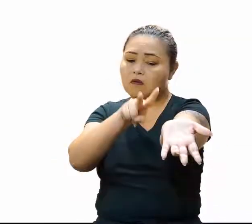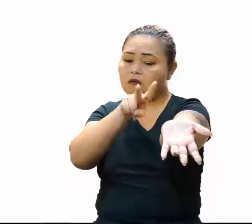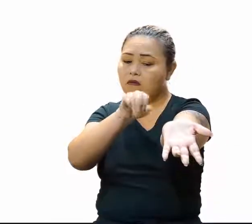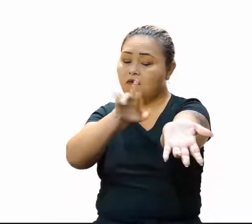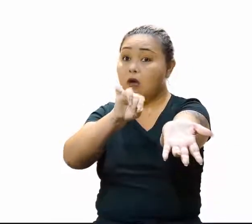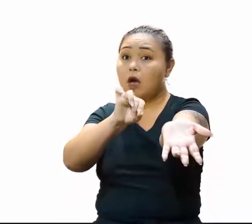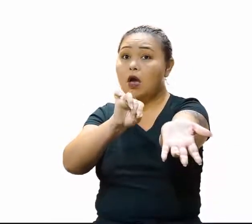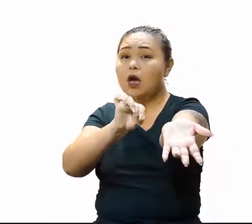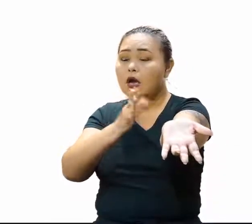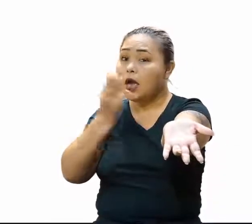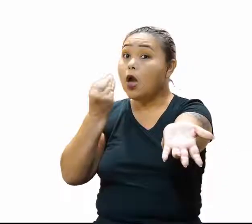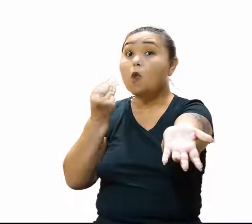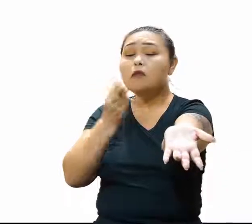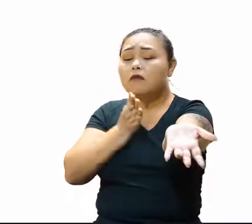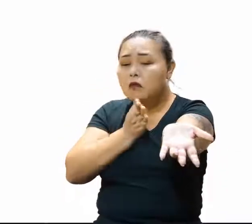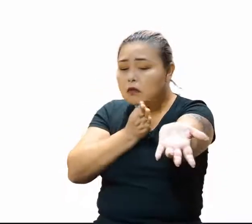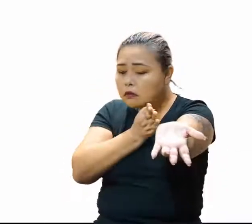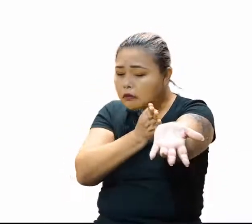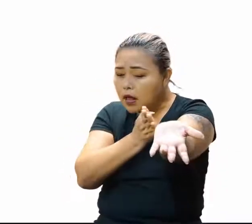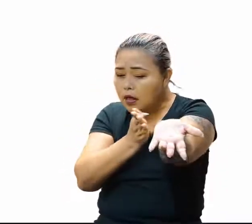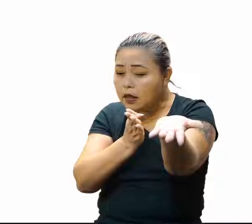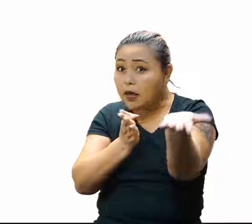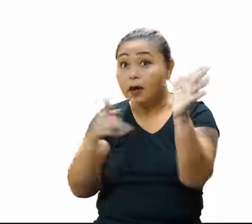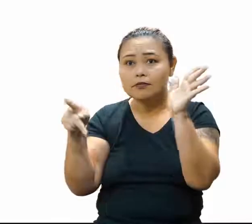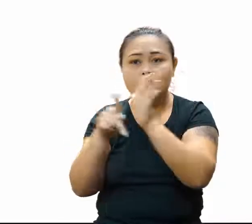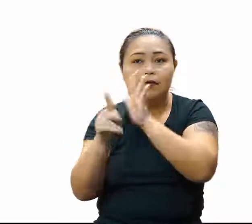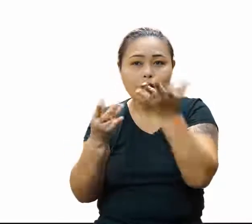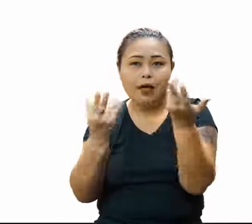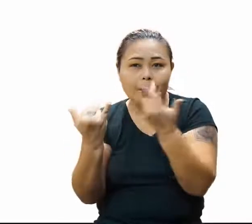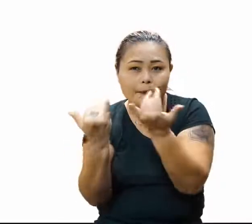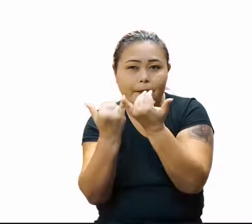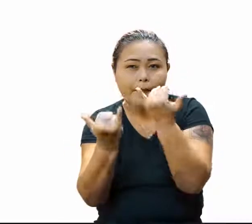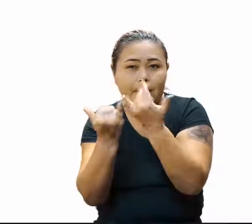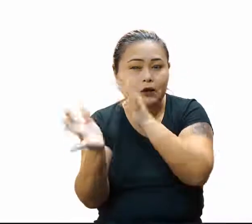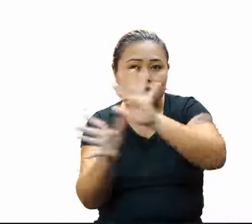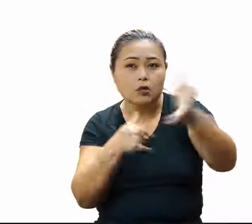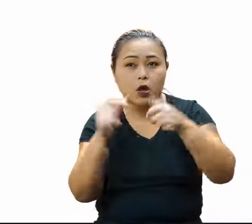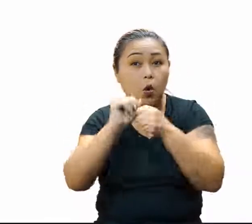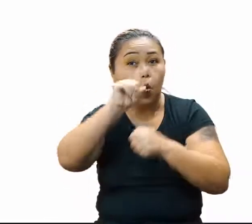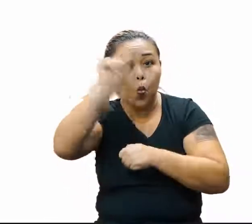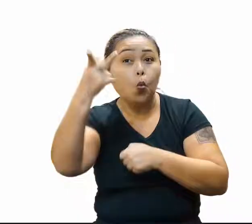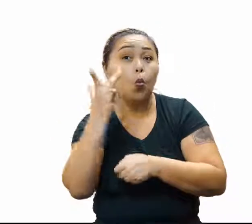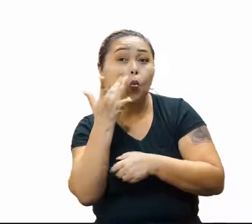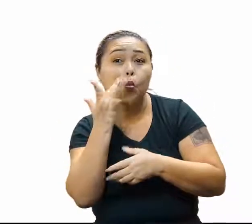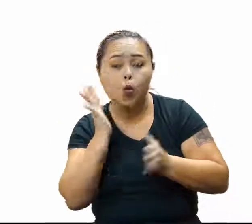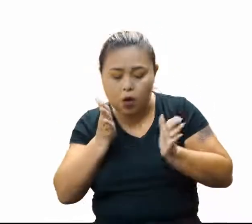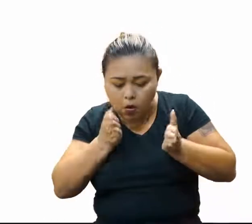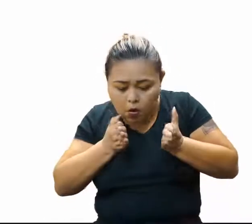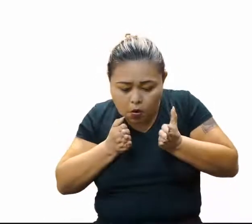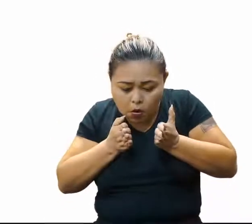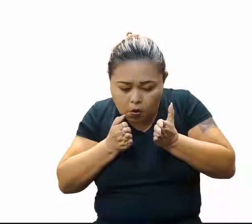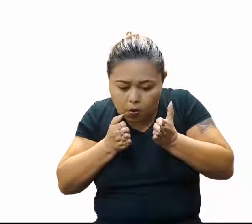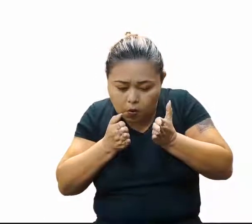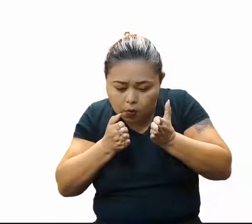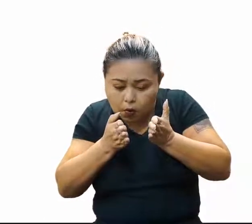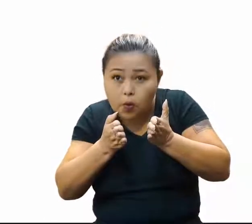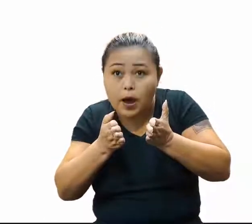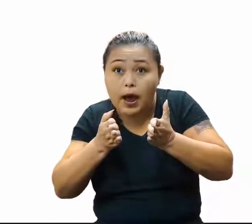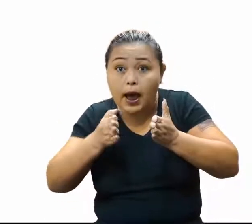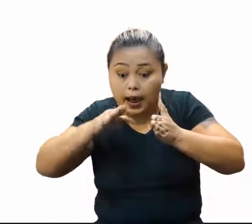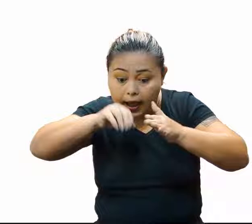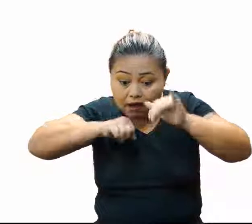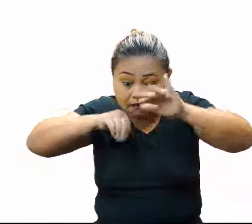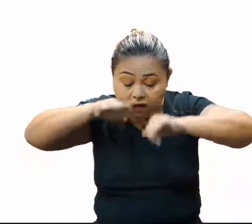uma linha ali, só que grossa, né? Uma linha onde você pode cavar